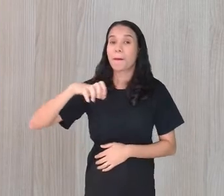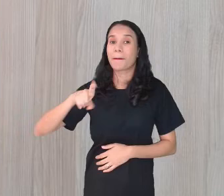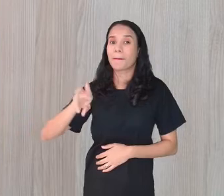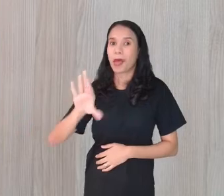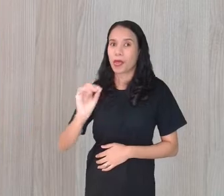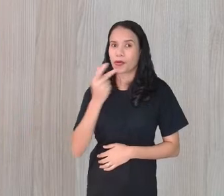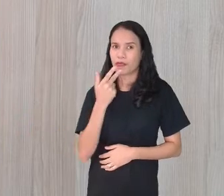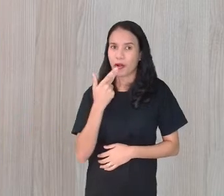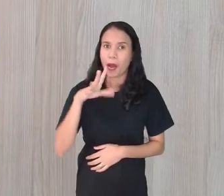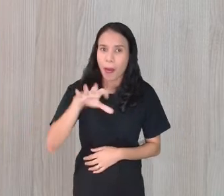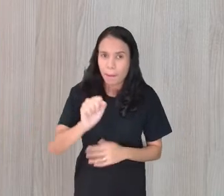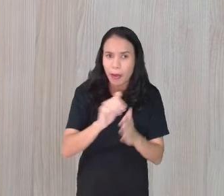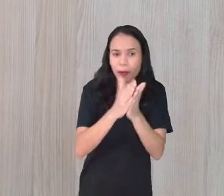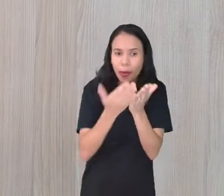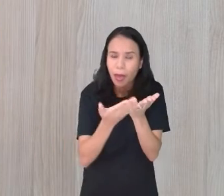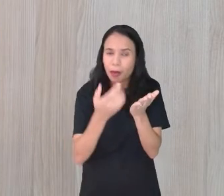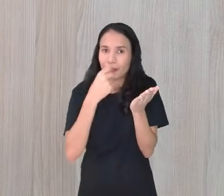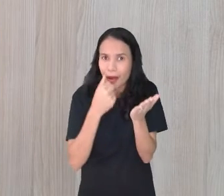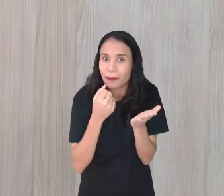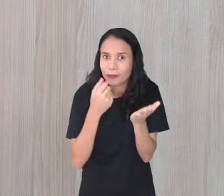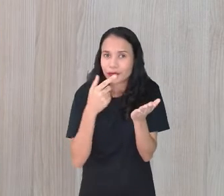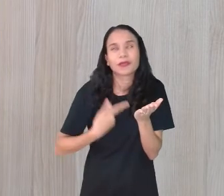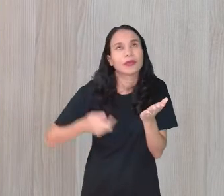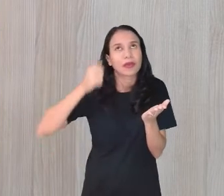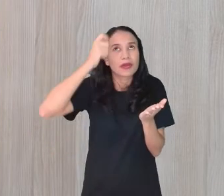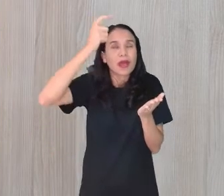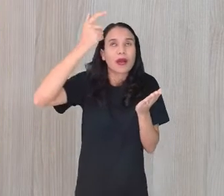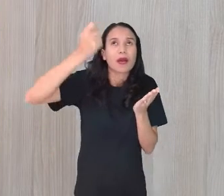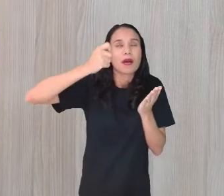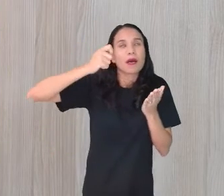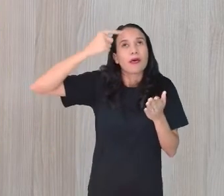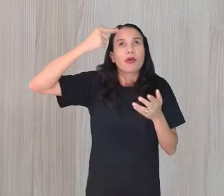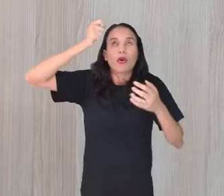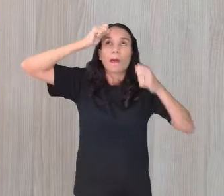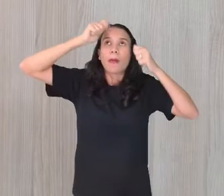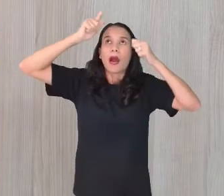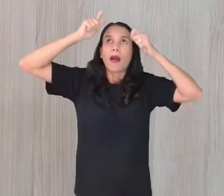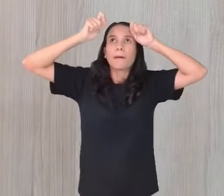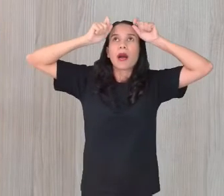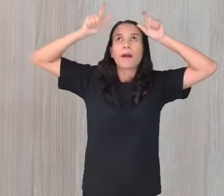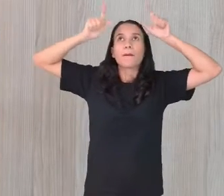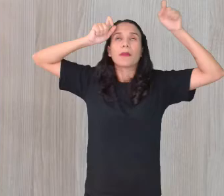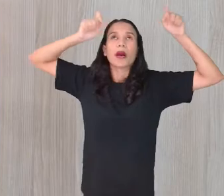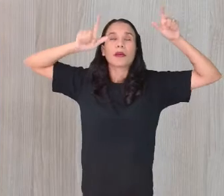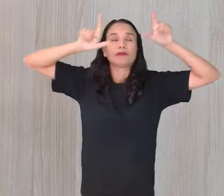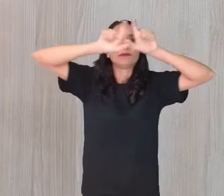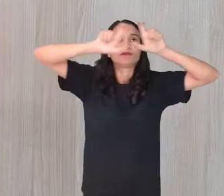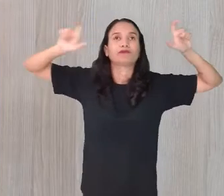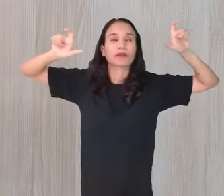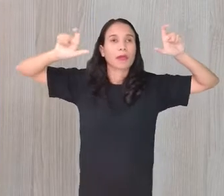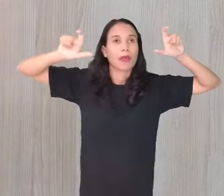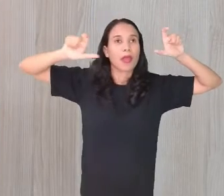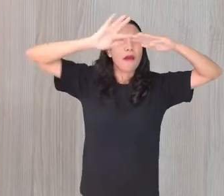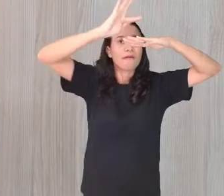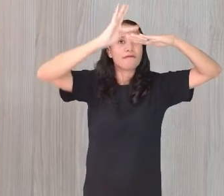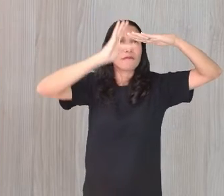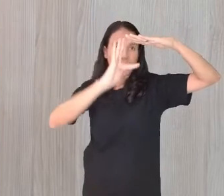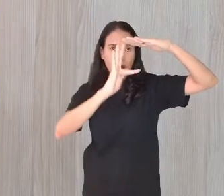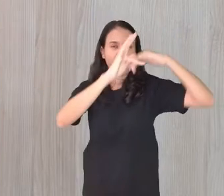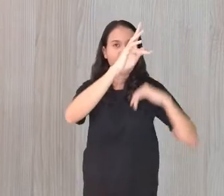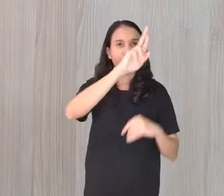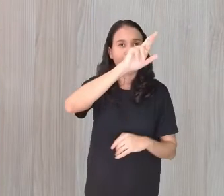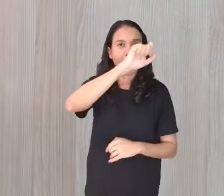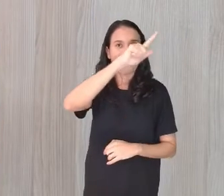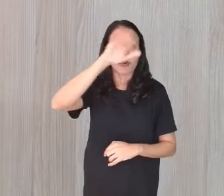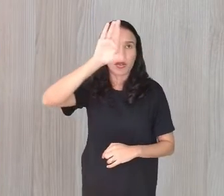pega o lápis, pega o caderno, constrói aí uma espécie de mapa mental, né? Coloca lá em cima o nome frações. Aí bota um